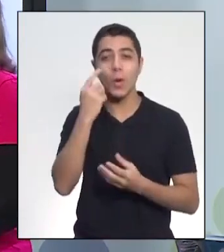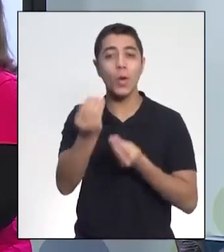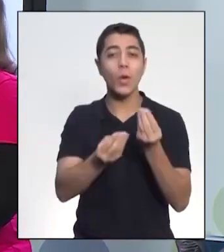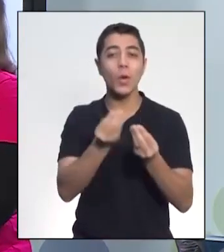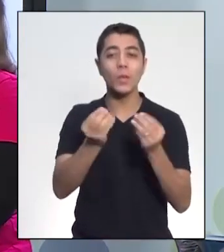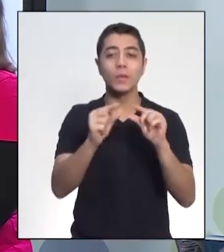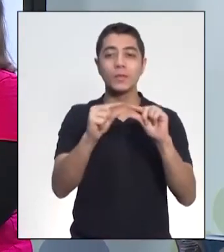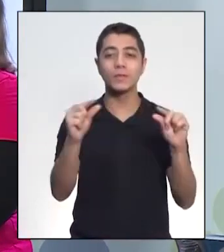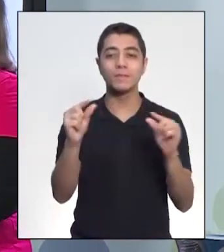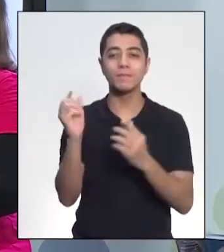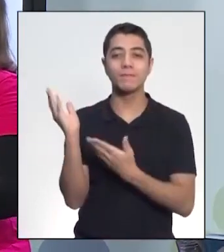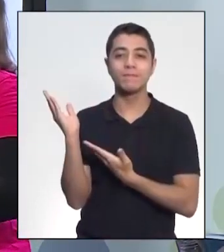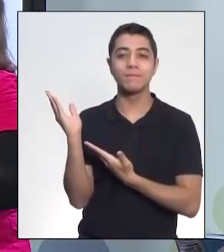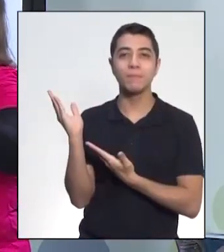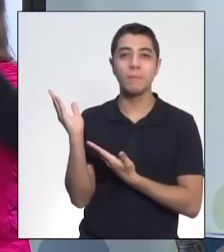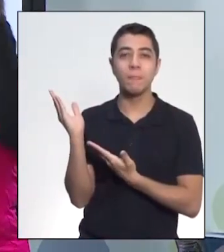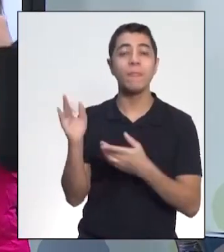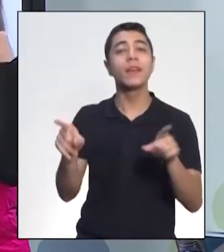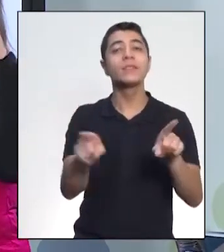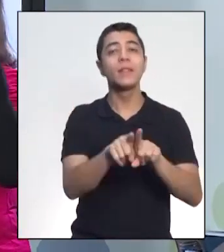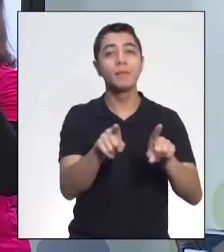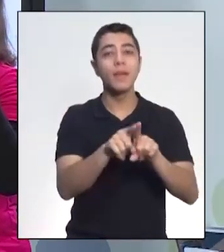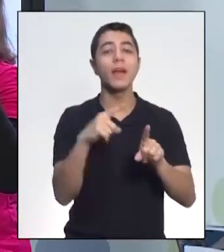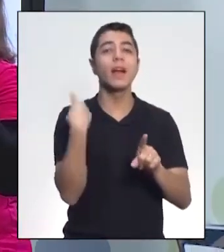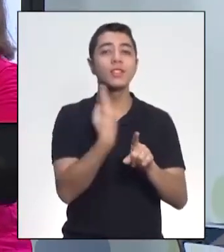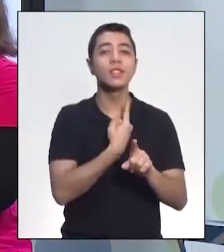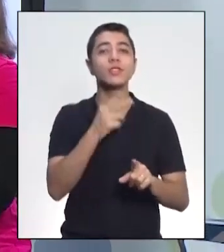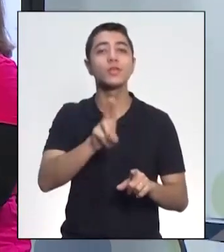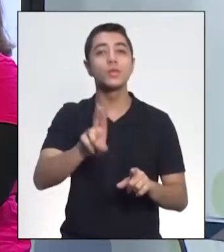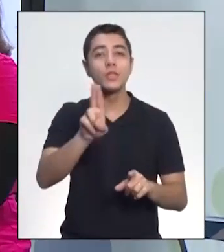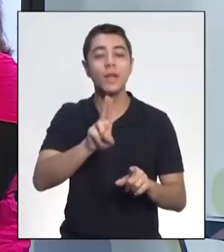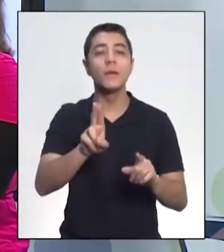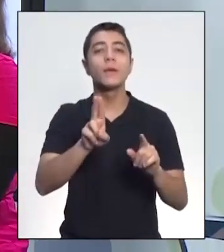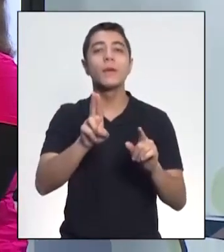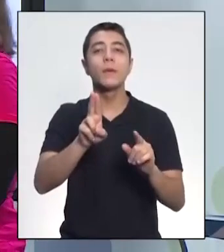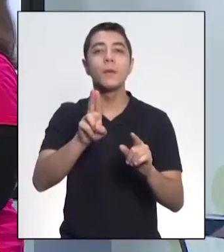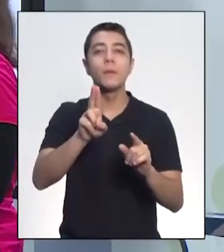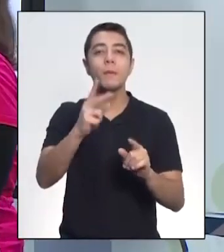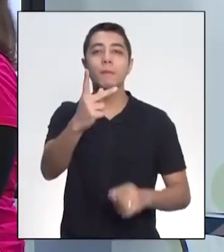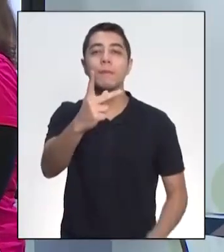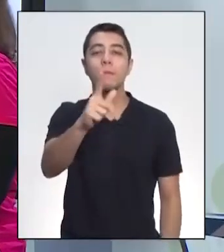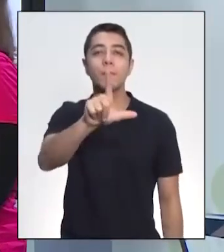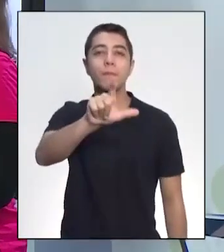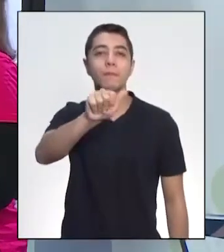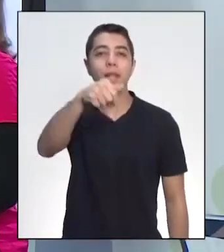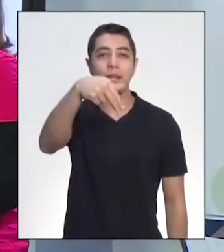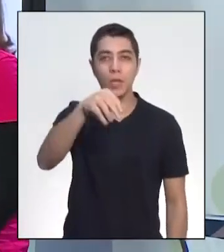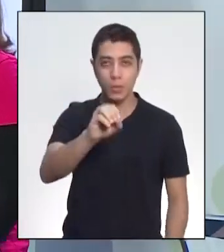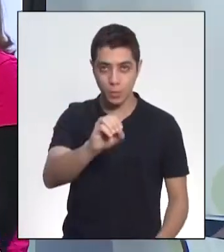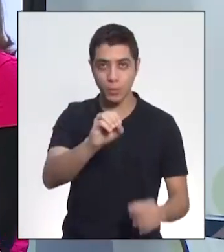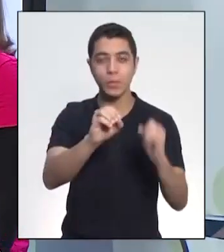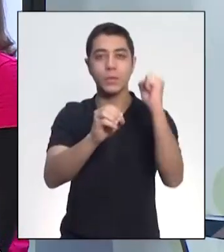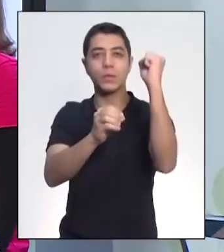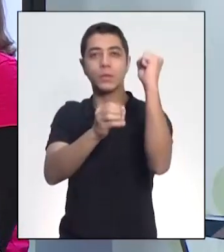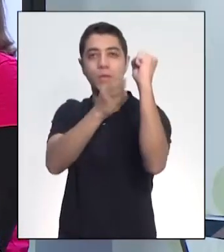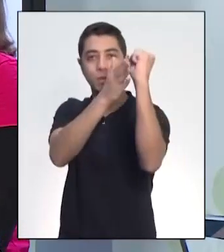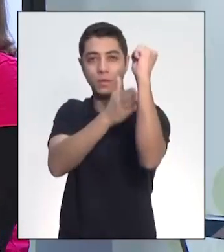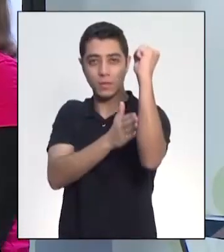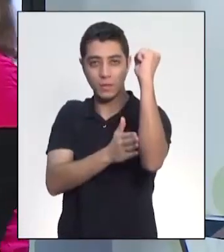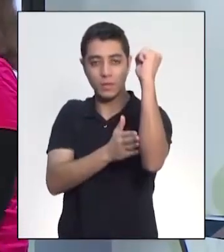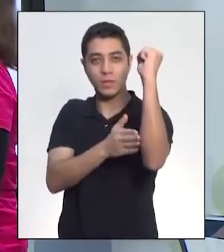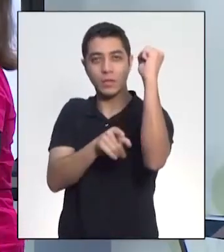cartesiano são as parábolas. Eu falei disso na última aula, sim? Bom, o que mais que eu falei na última aula? Eu falei das